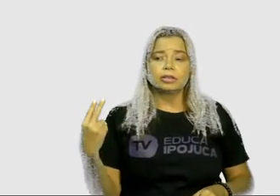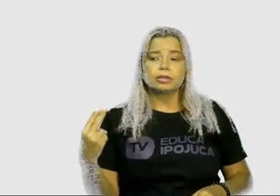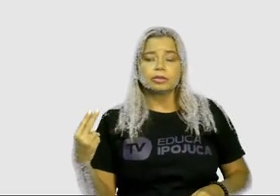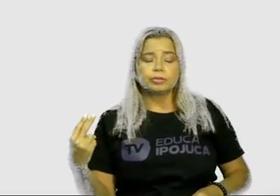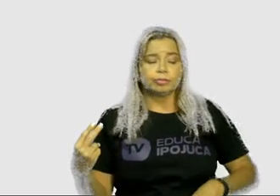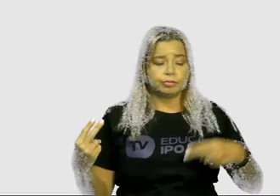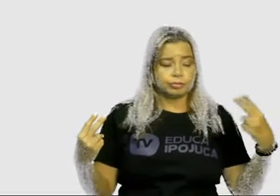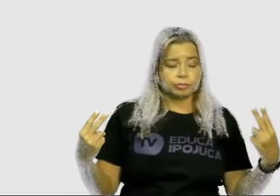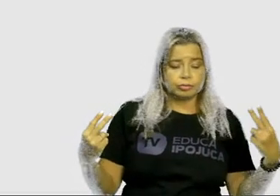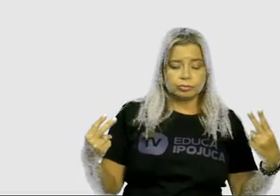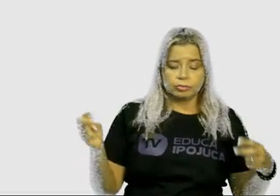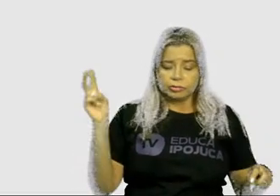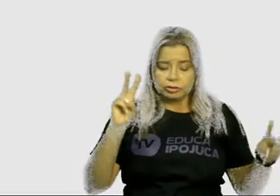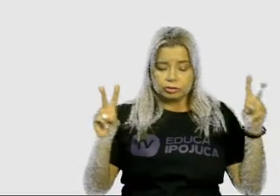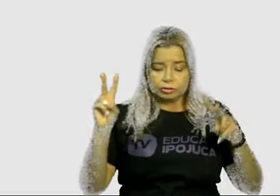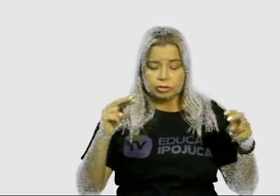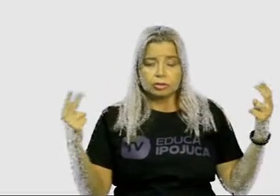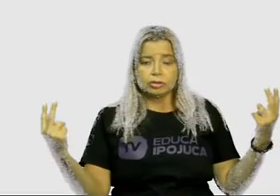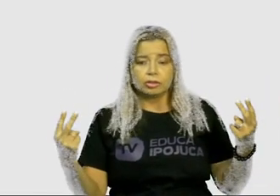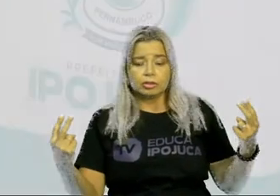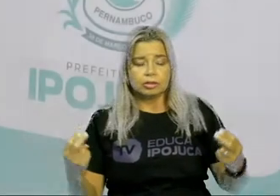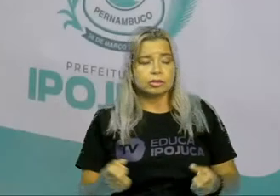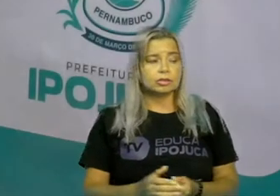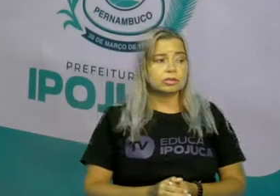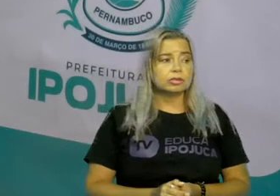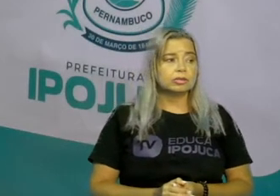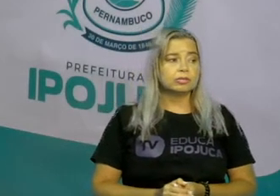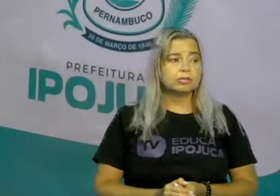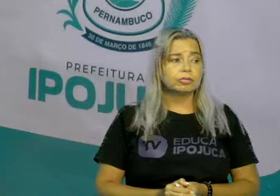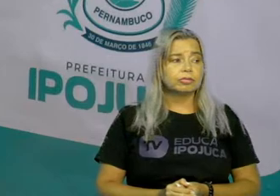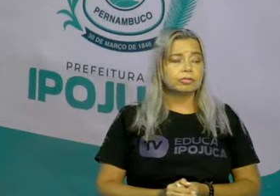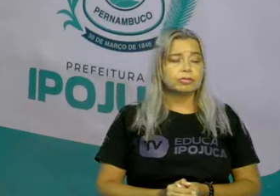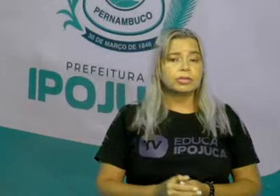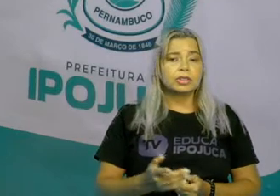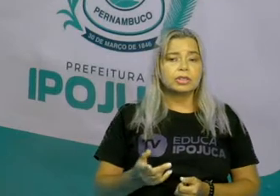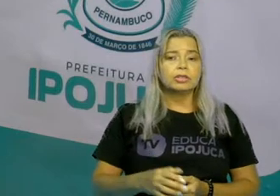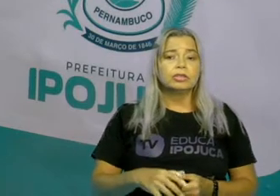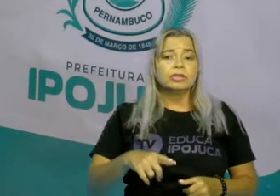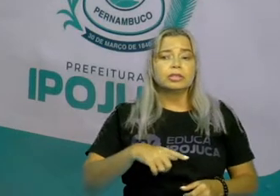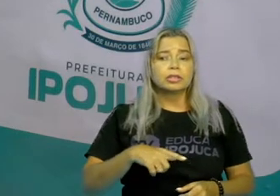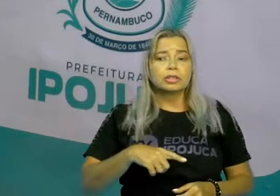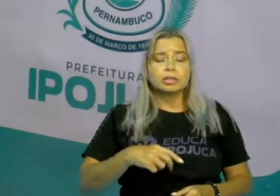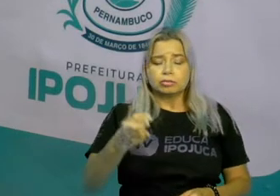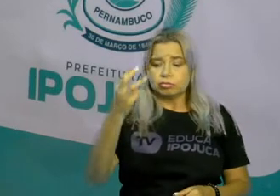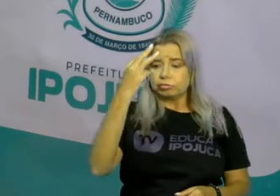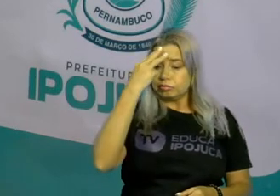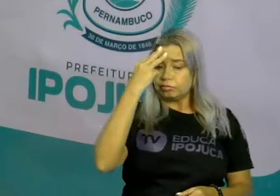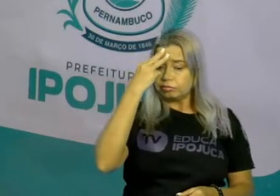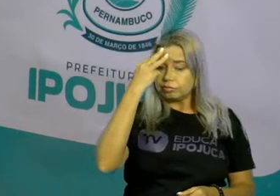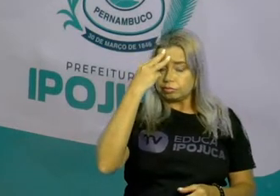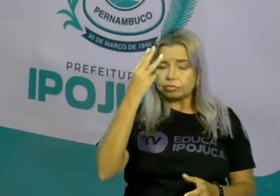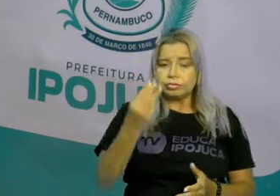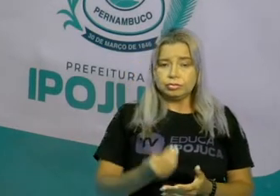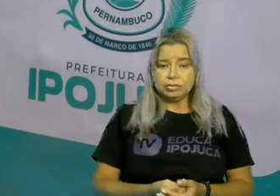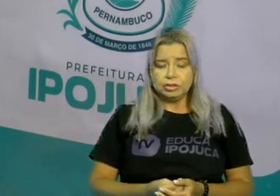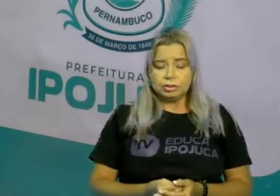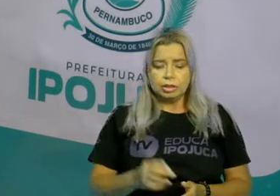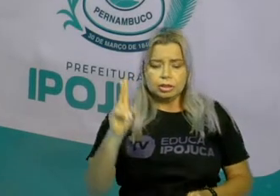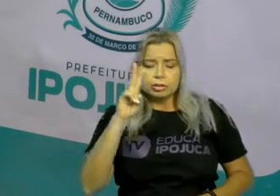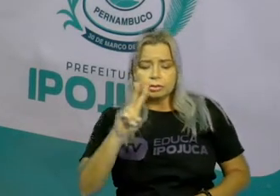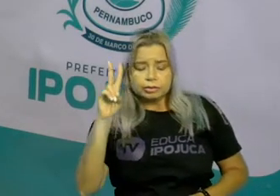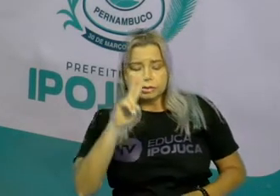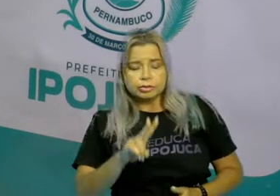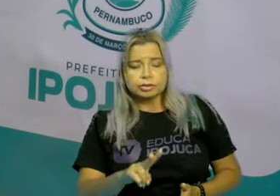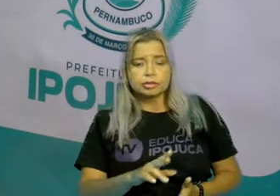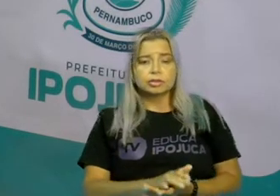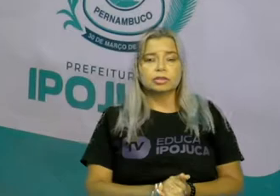das figuras. Então, há uma percepção mental, a questão da